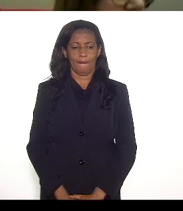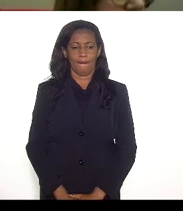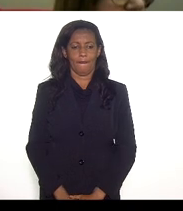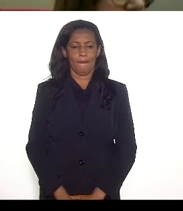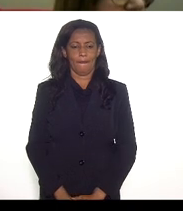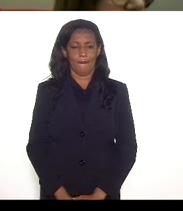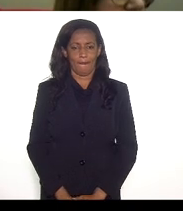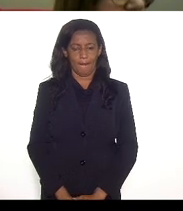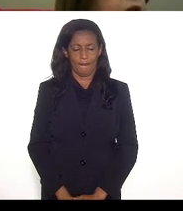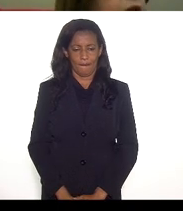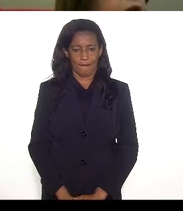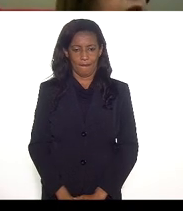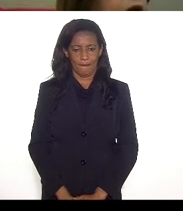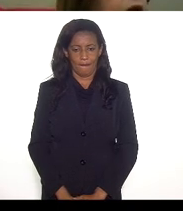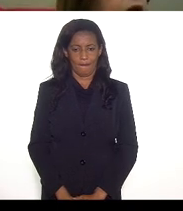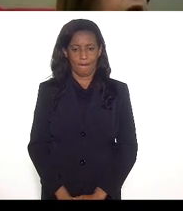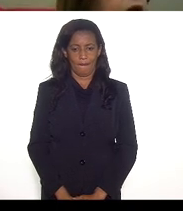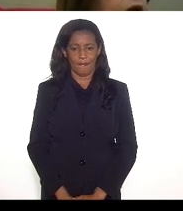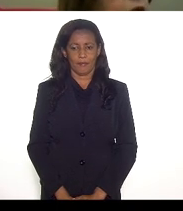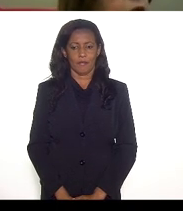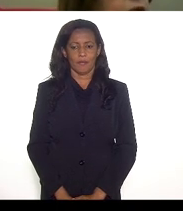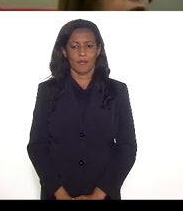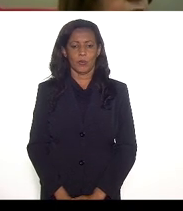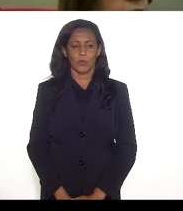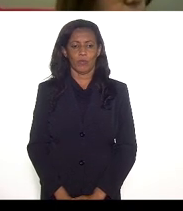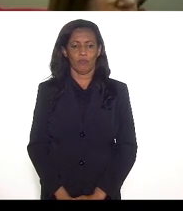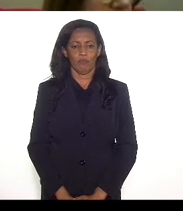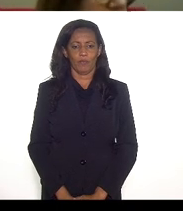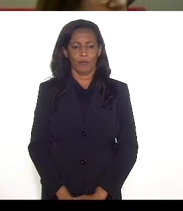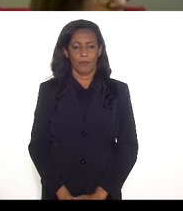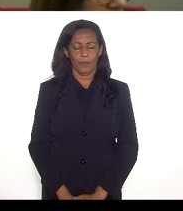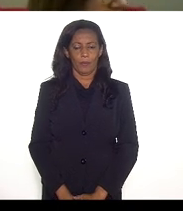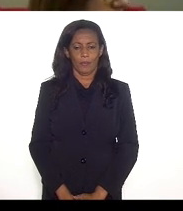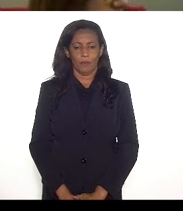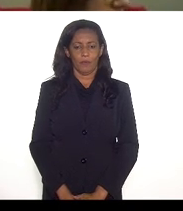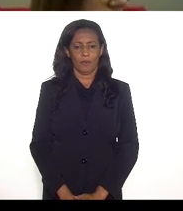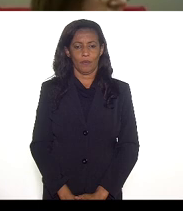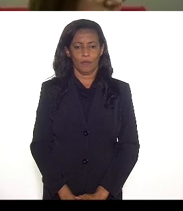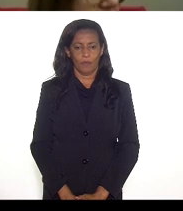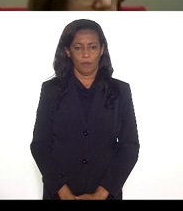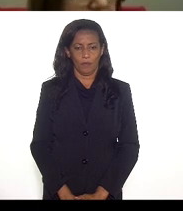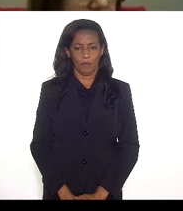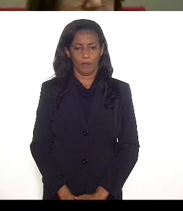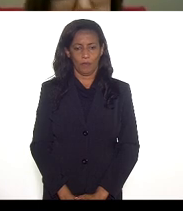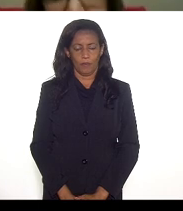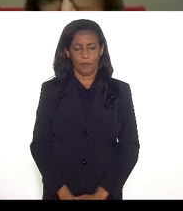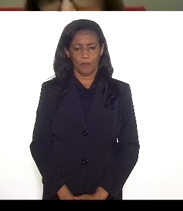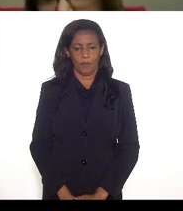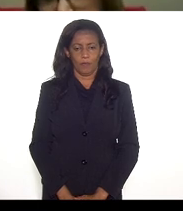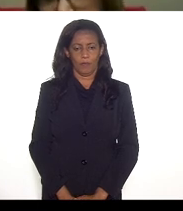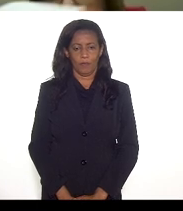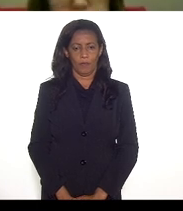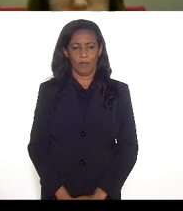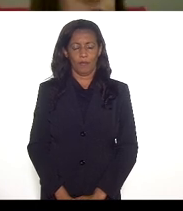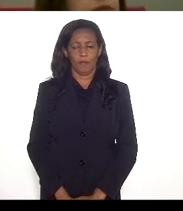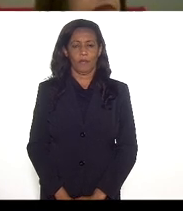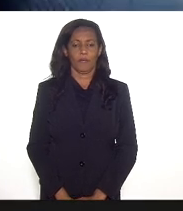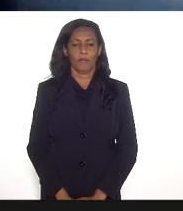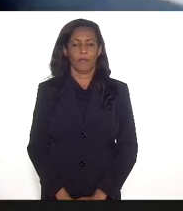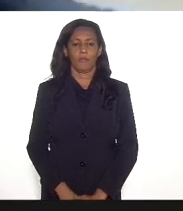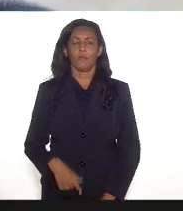É sobre o fundo? Se é sobre o fundo, pertinente. Se não é, não. É sobre o fundo. Por favor. Eu gostaria